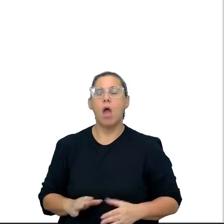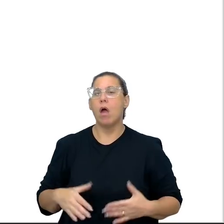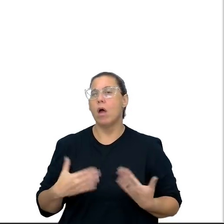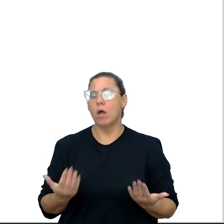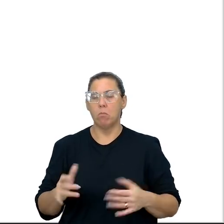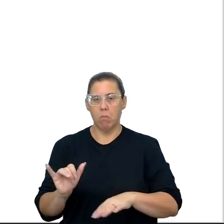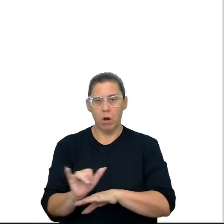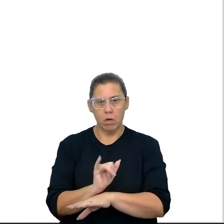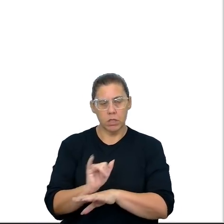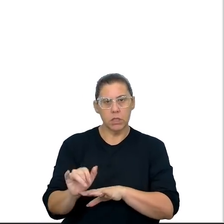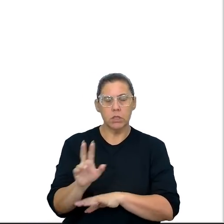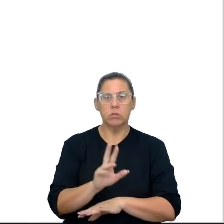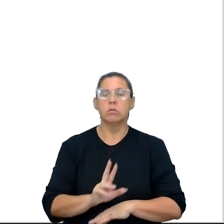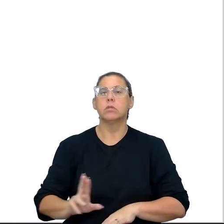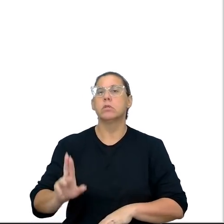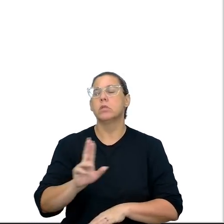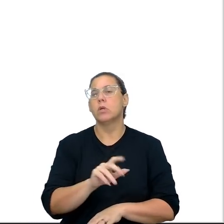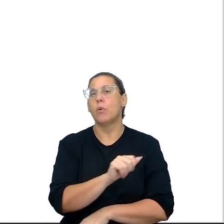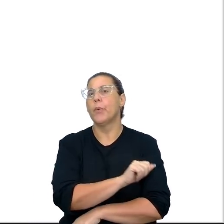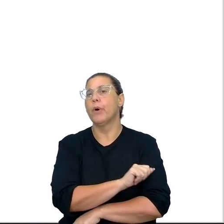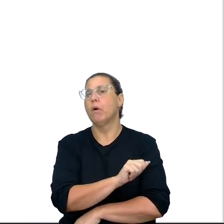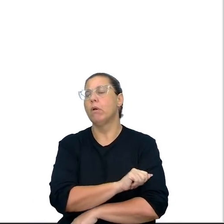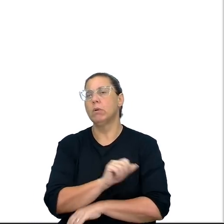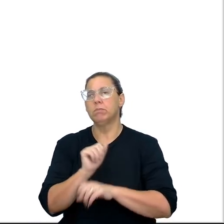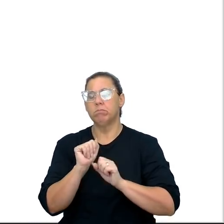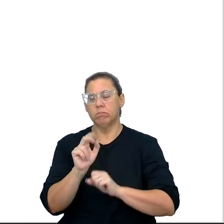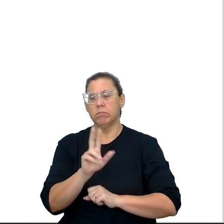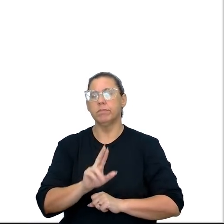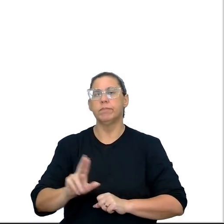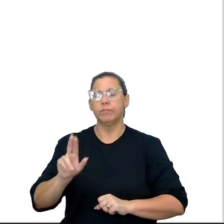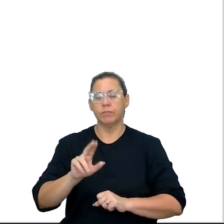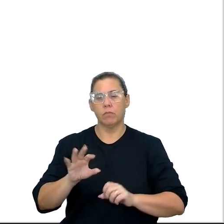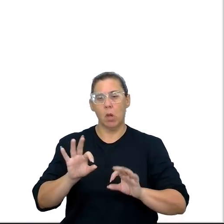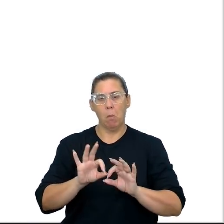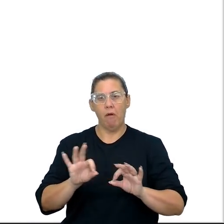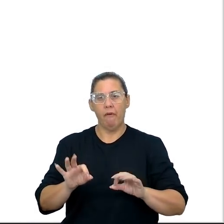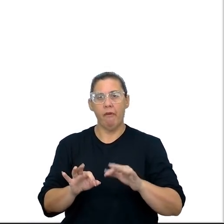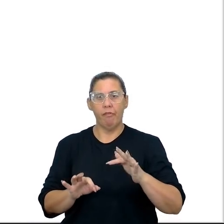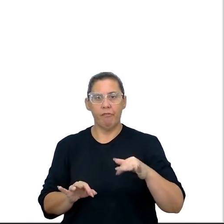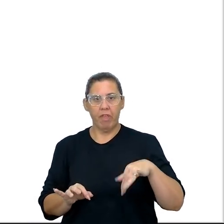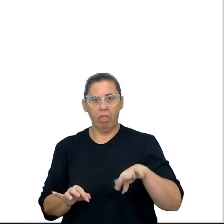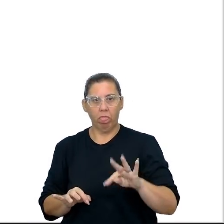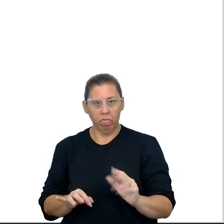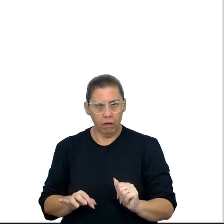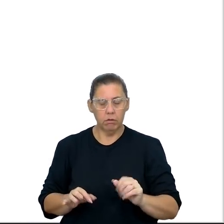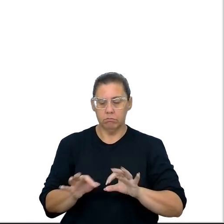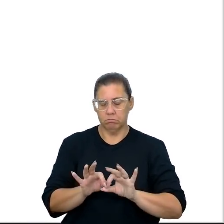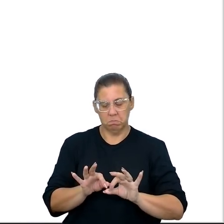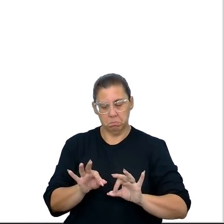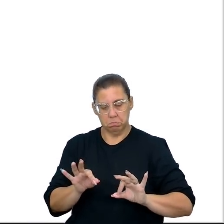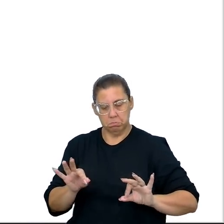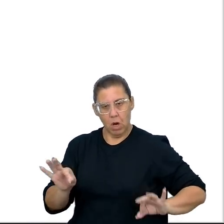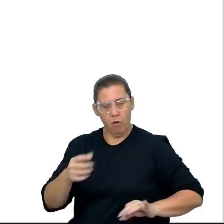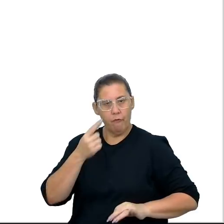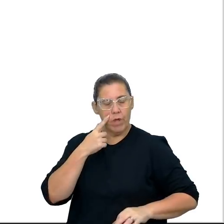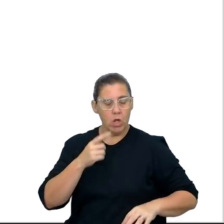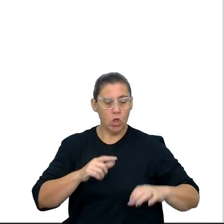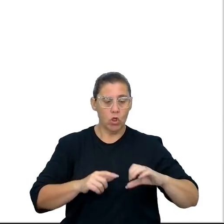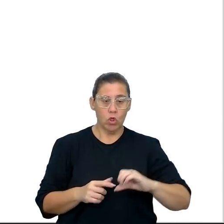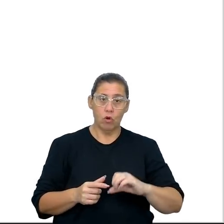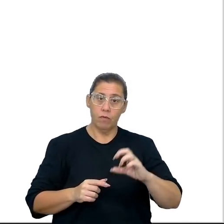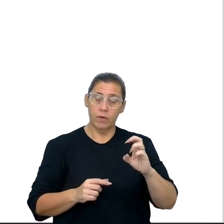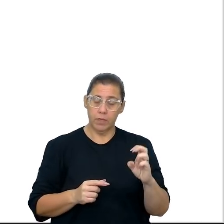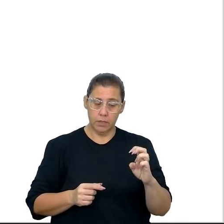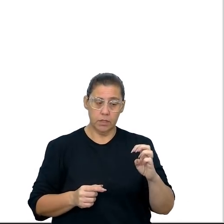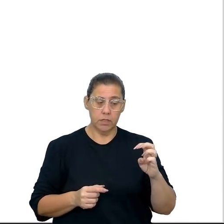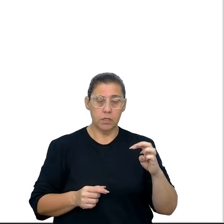as estratégias utilizadas, os estudantes eles podem utilizar uma fita métrica, né, e observar que 95 centímetros